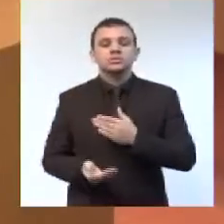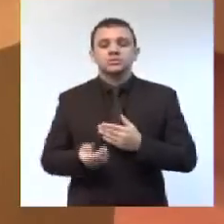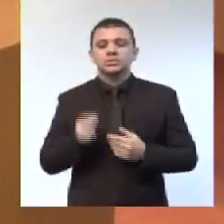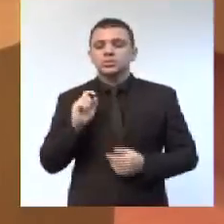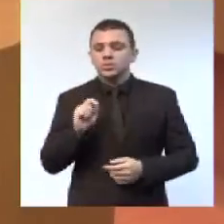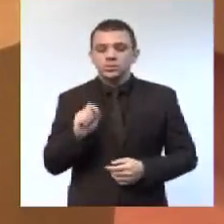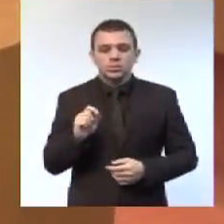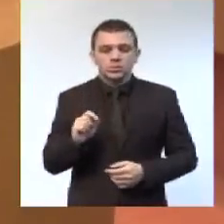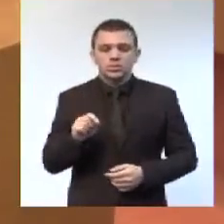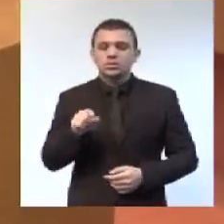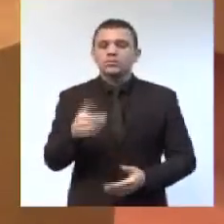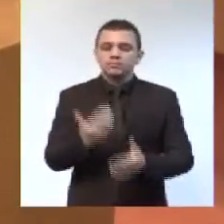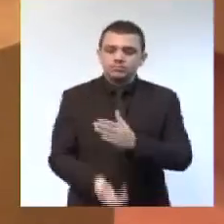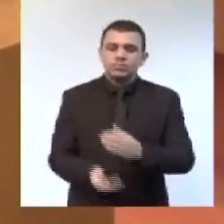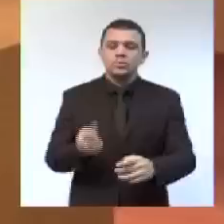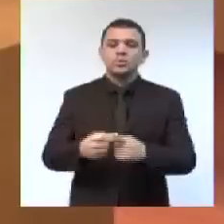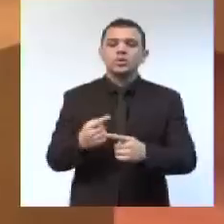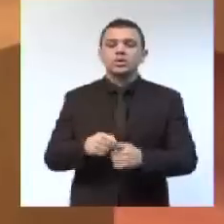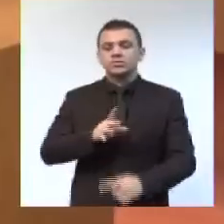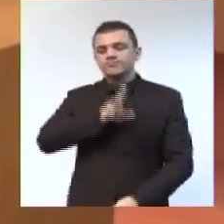são conhecidos no seu pai.